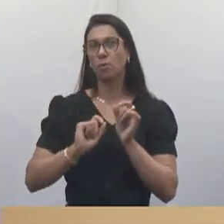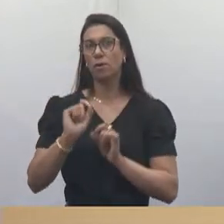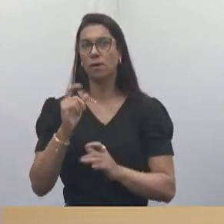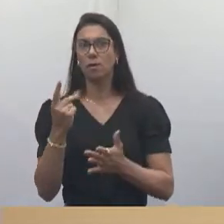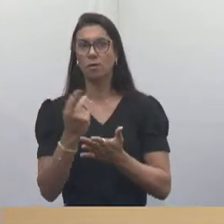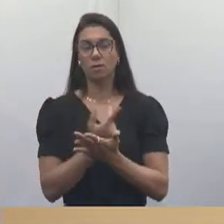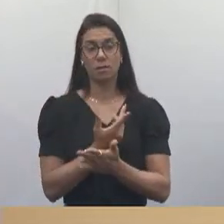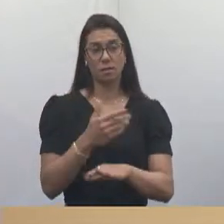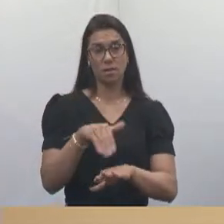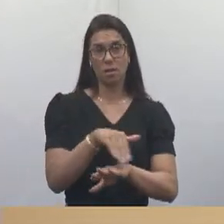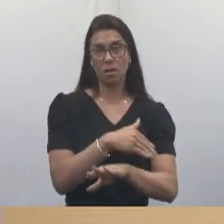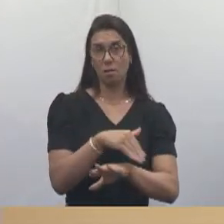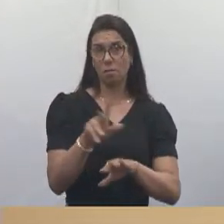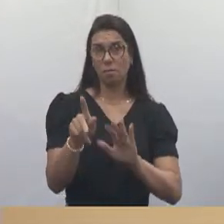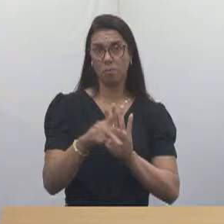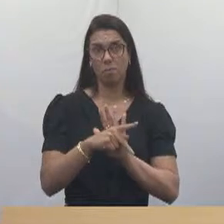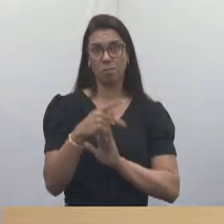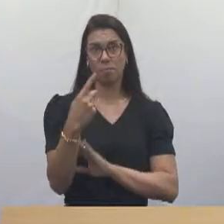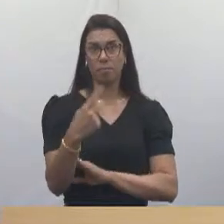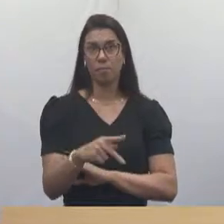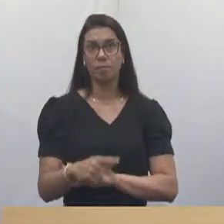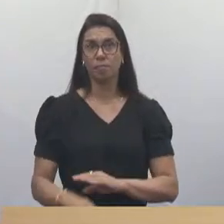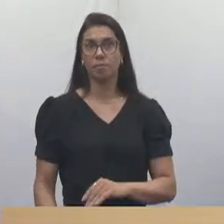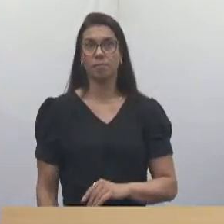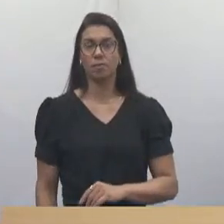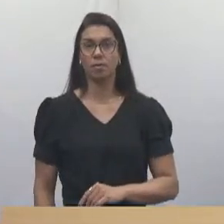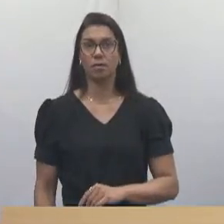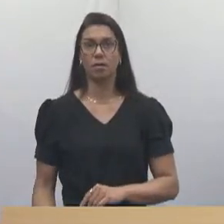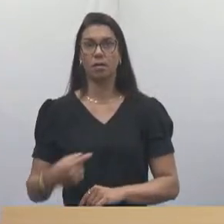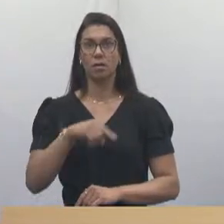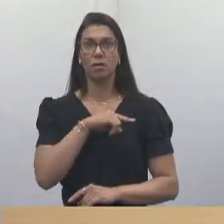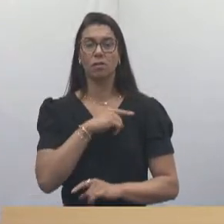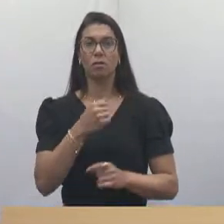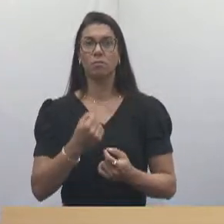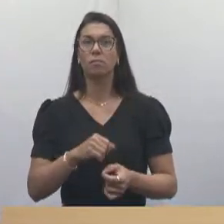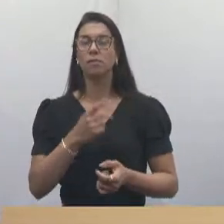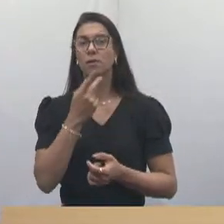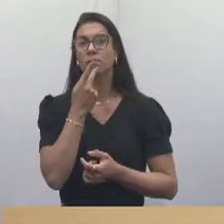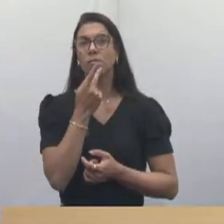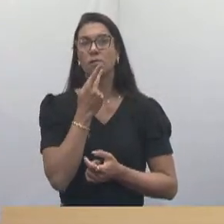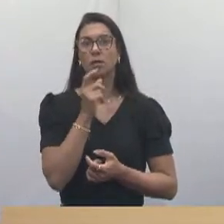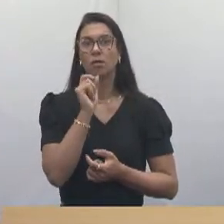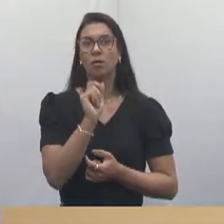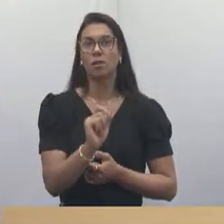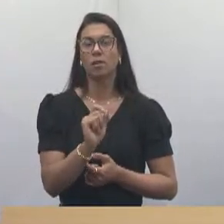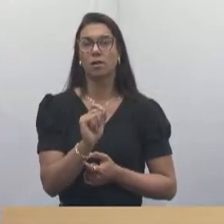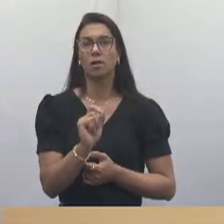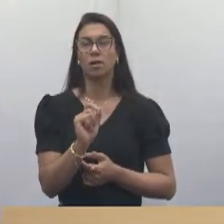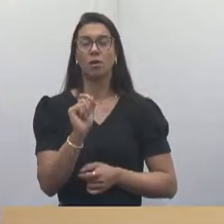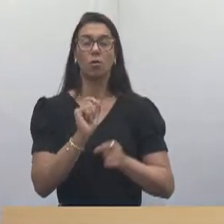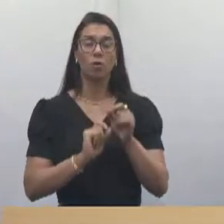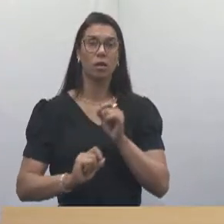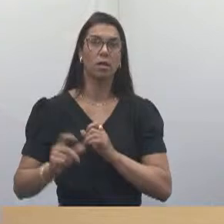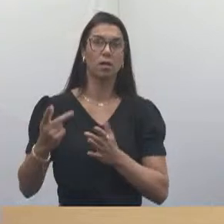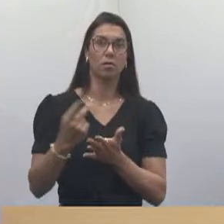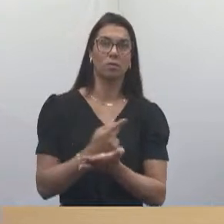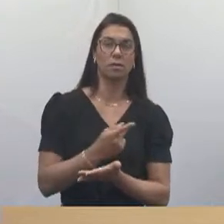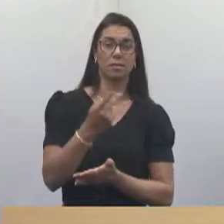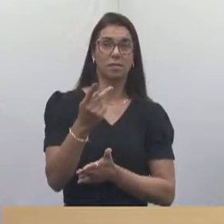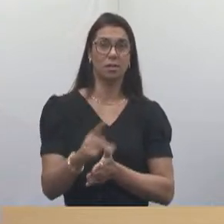rua dela. Temos que falar aqui, senhor presidente, do que acontece na cidade de